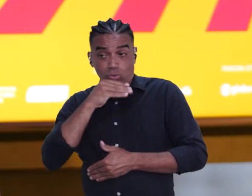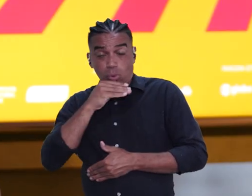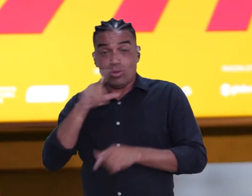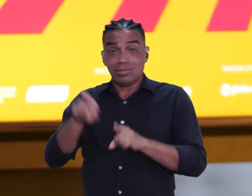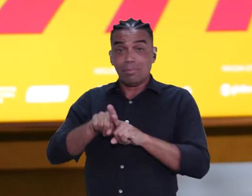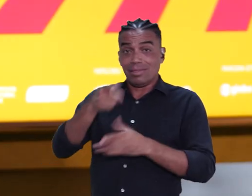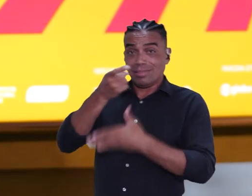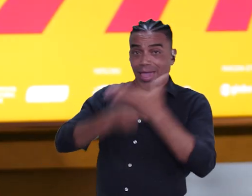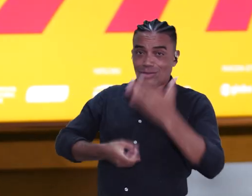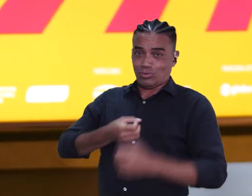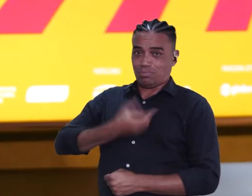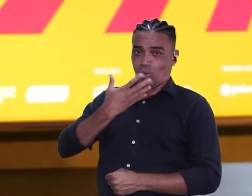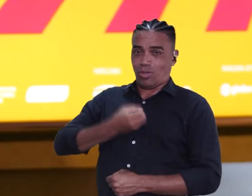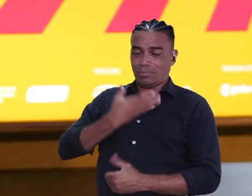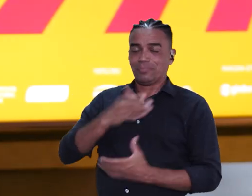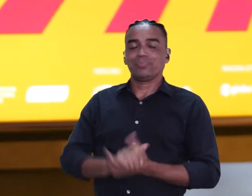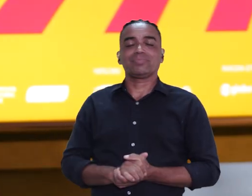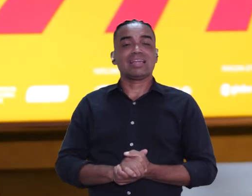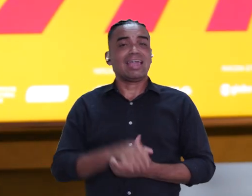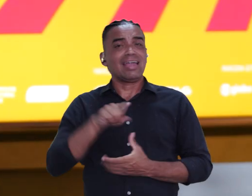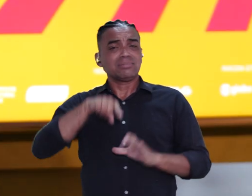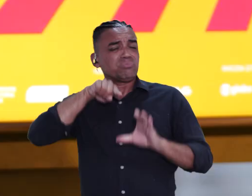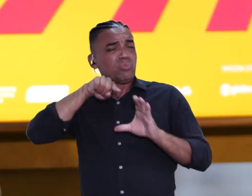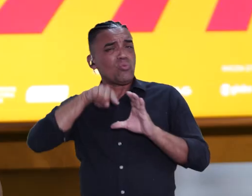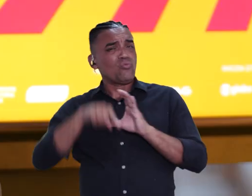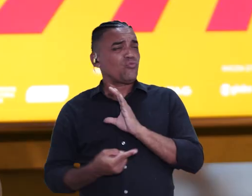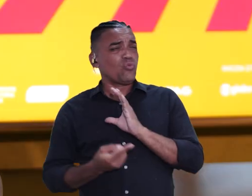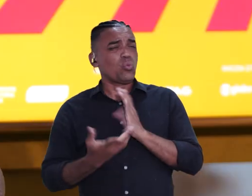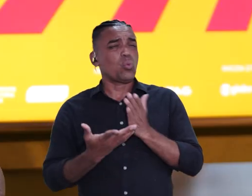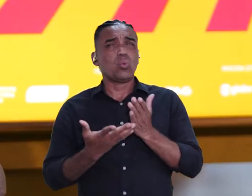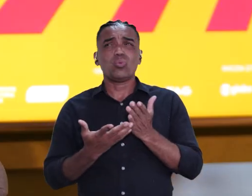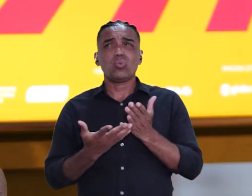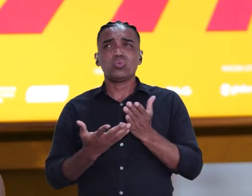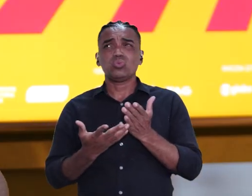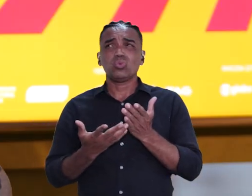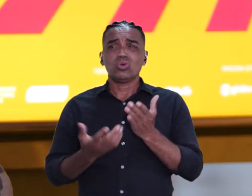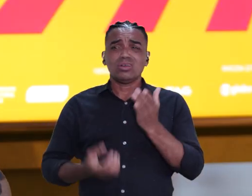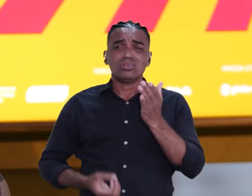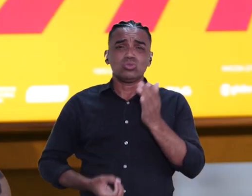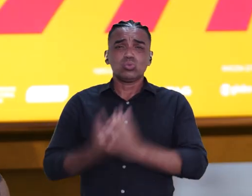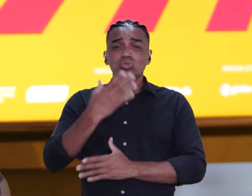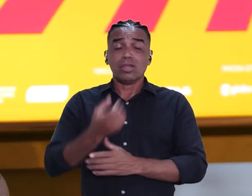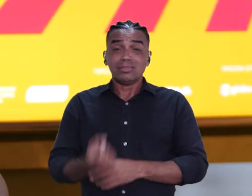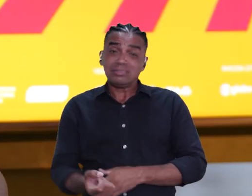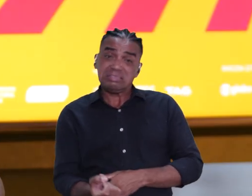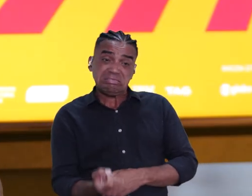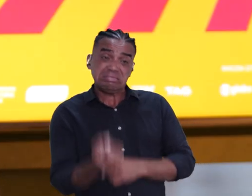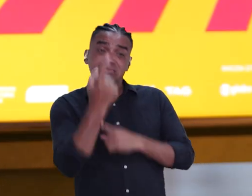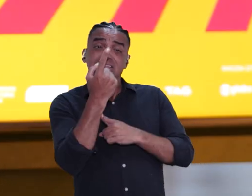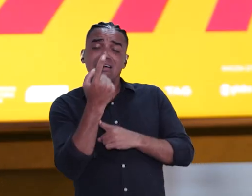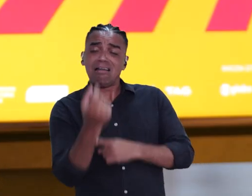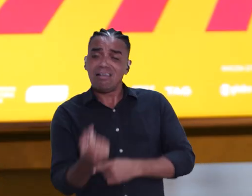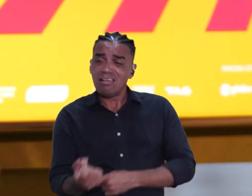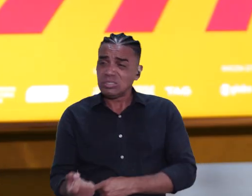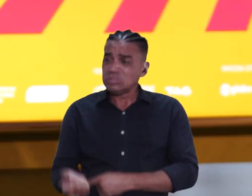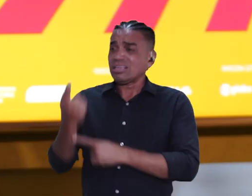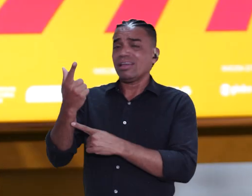E essa densidade causa estranheza, profunda estranheza, e os